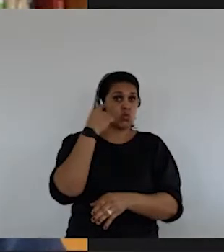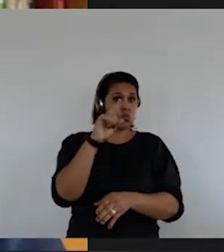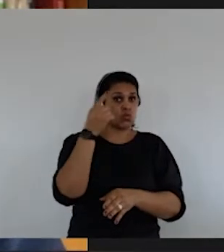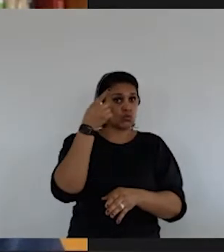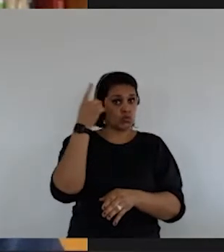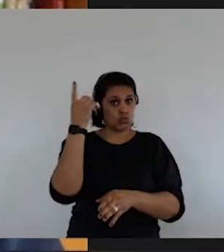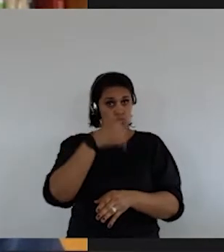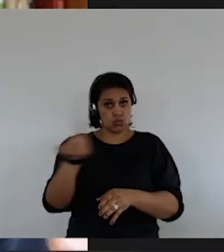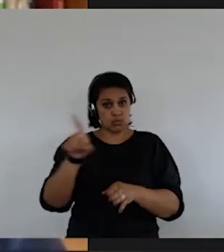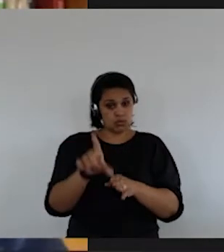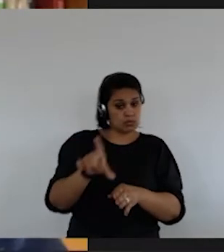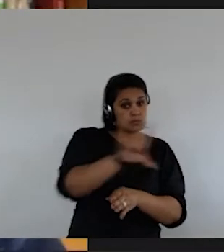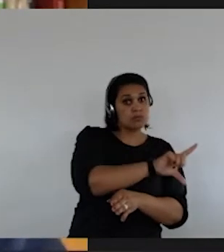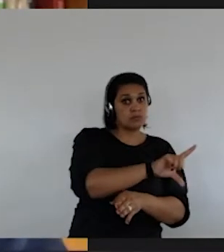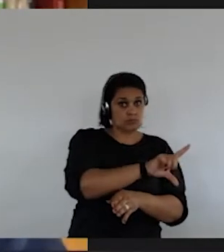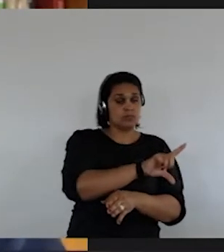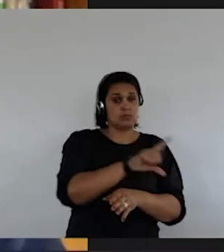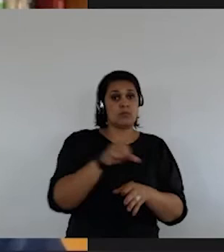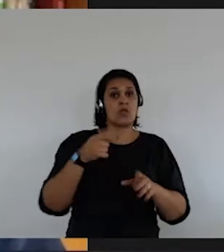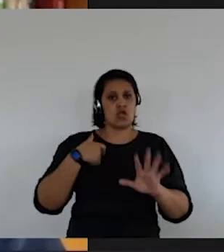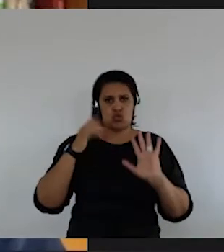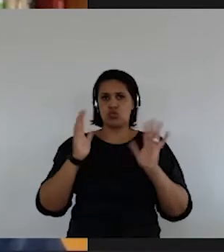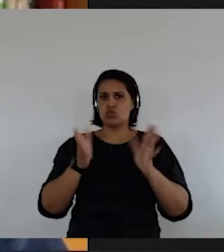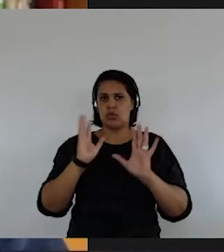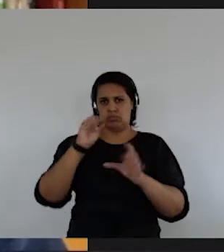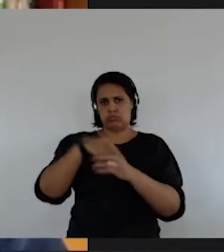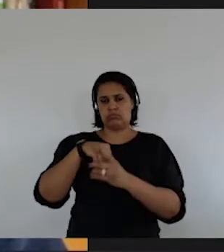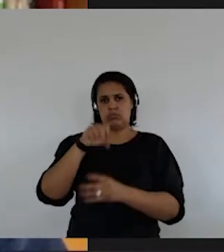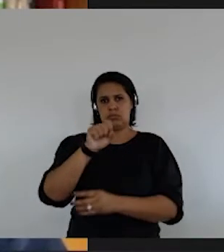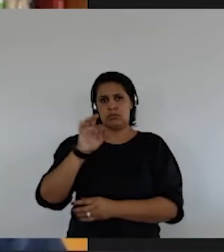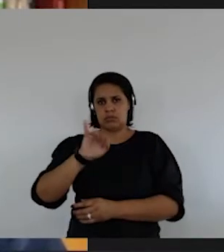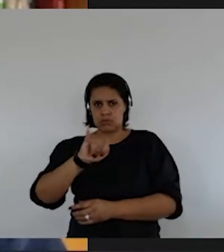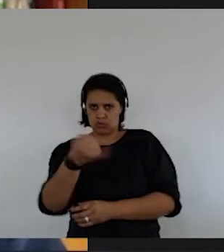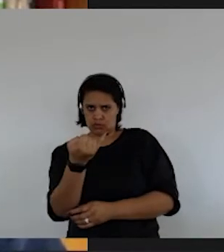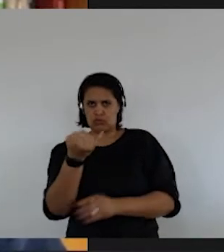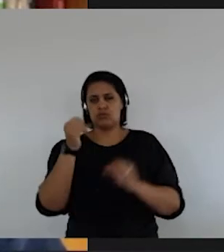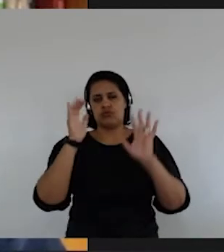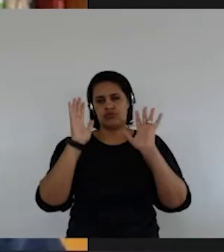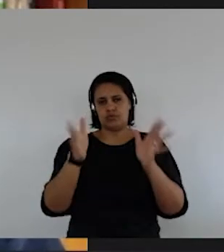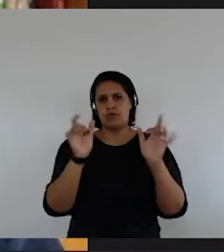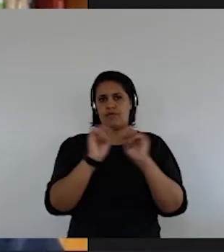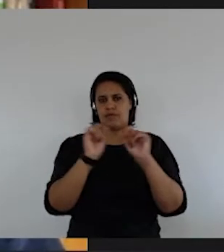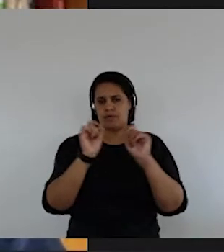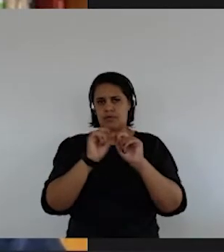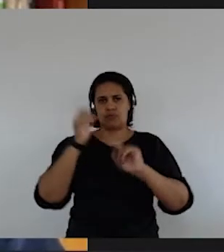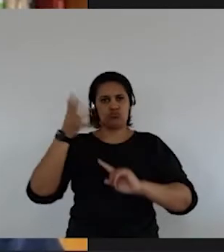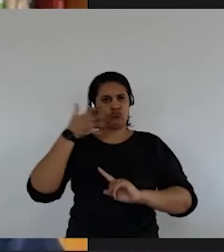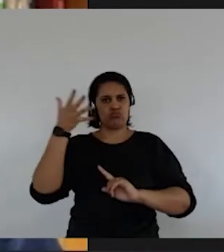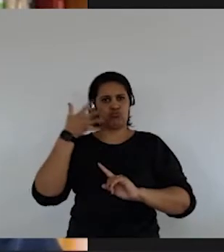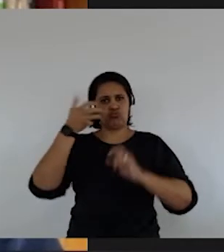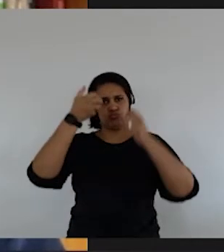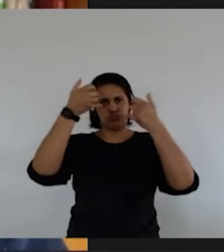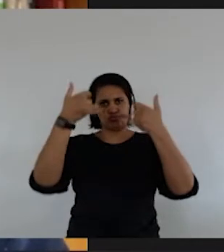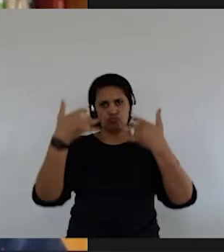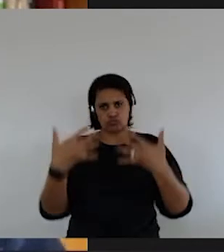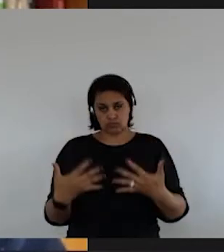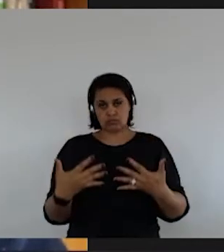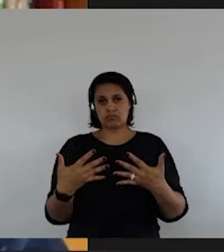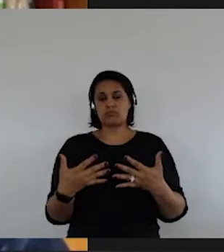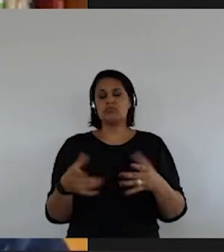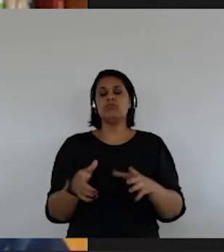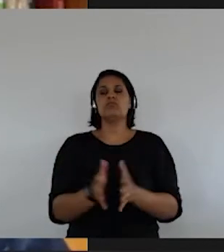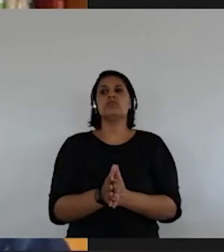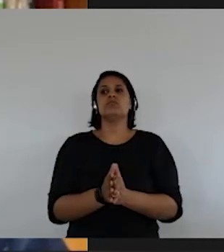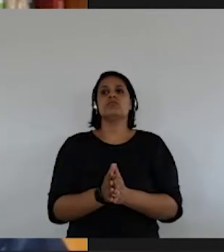fiz sustentações orais no Superior Tribunal de Justiça, responsável pelo controle da legislação infraconstitucional do país,